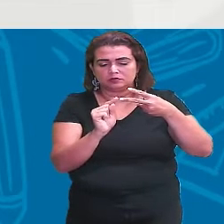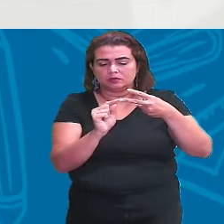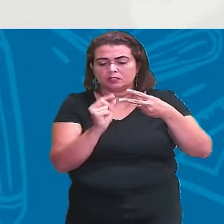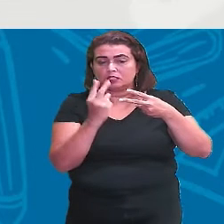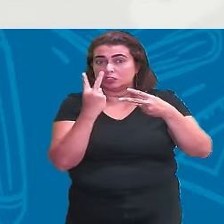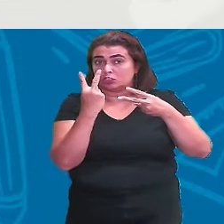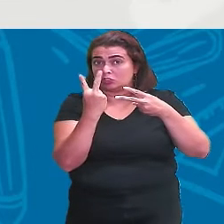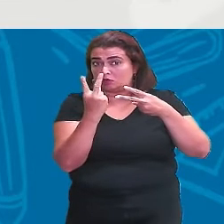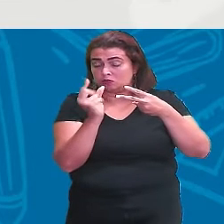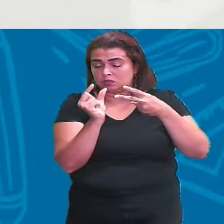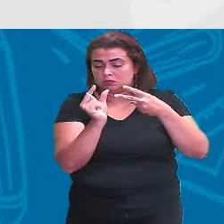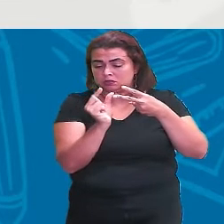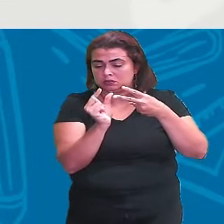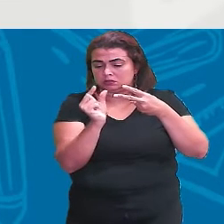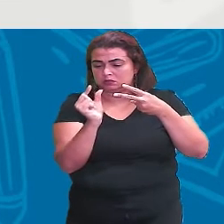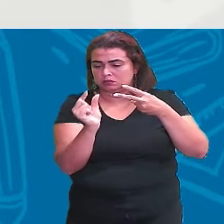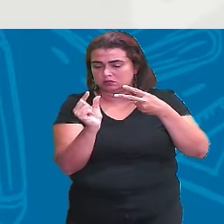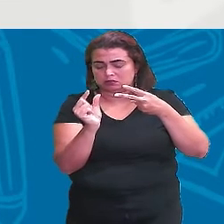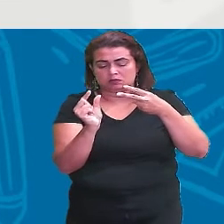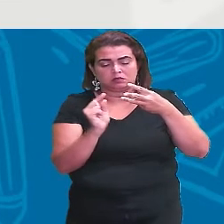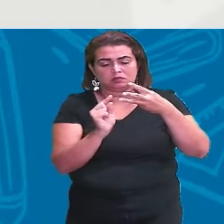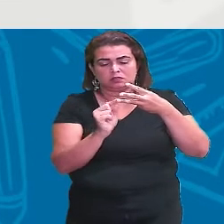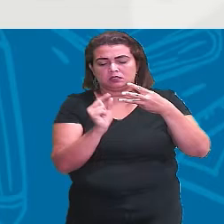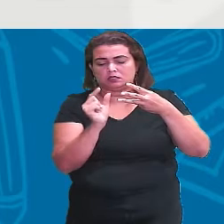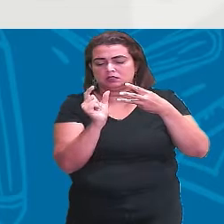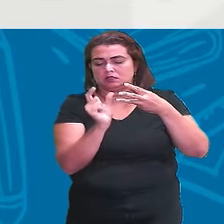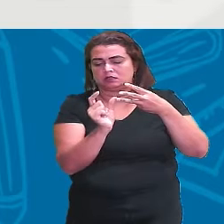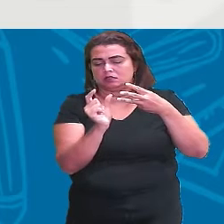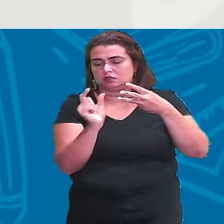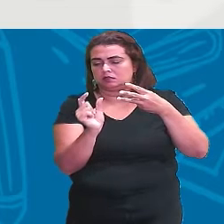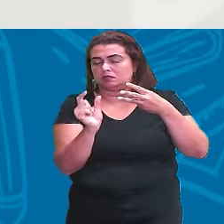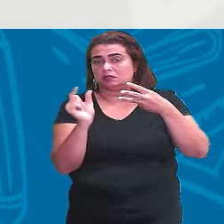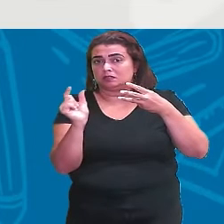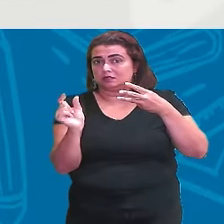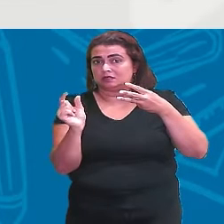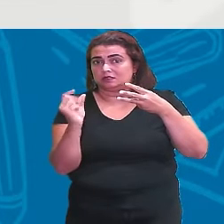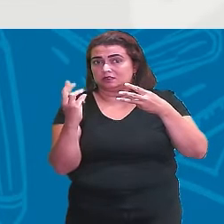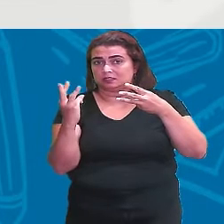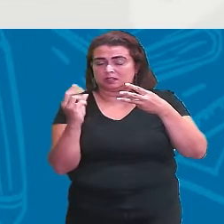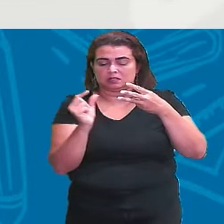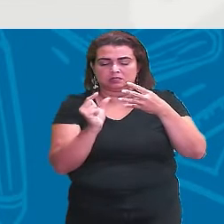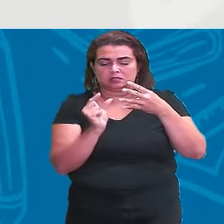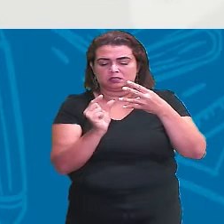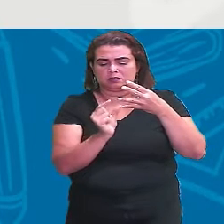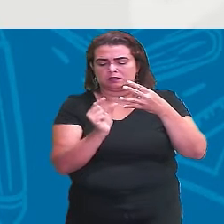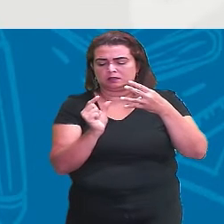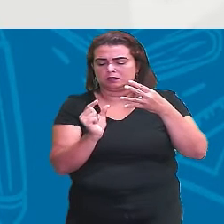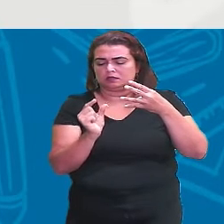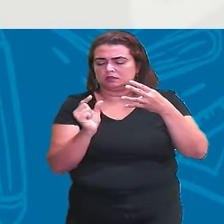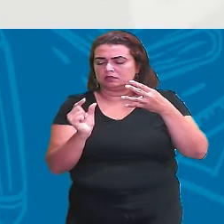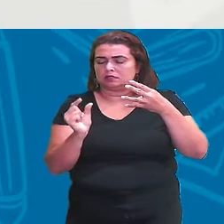Trissílabo, 3 sílabas. E polissílaba